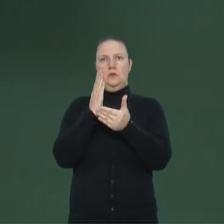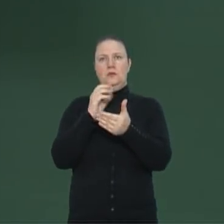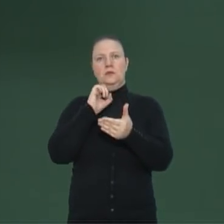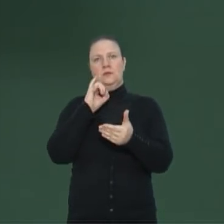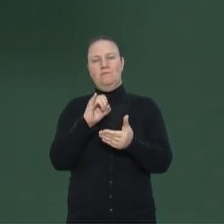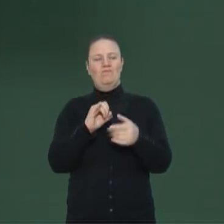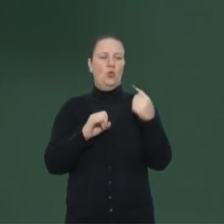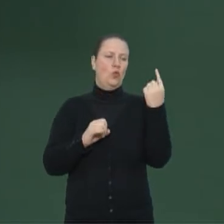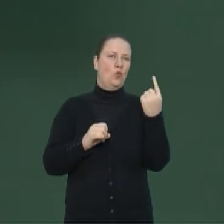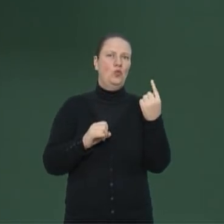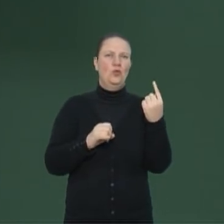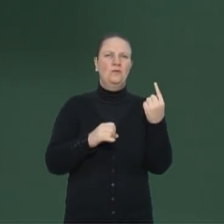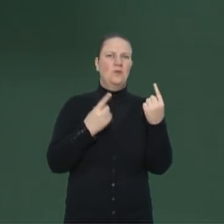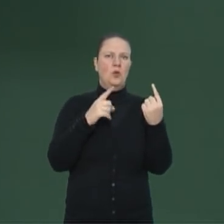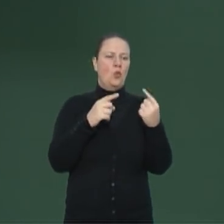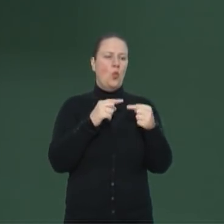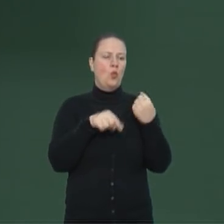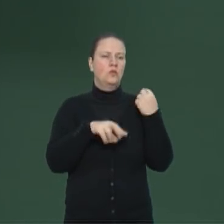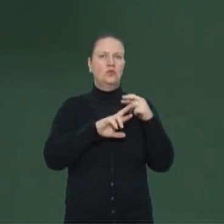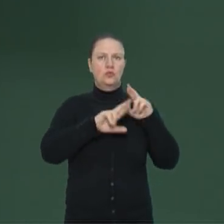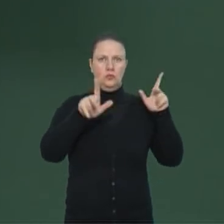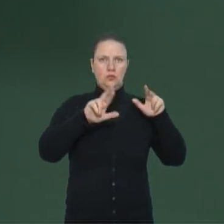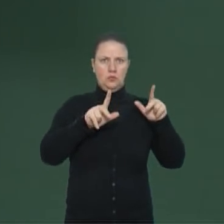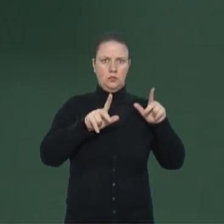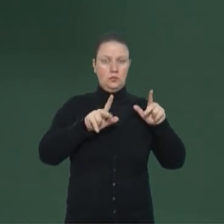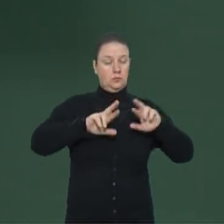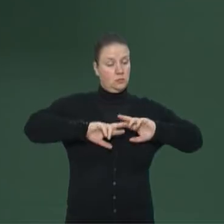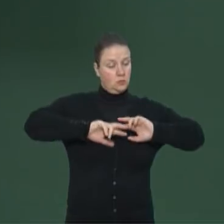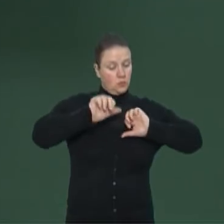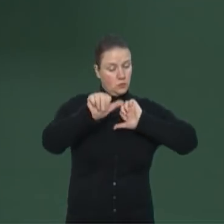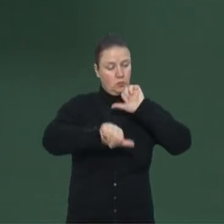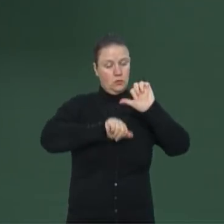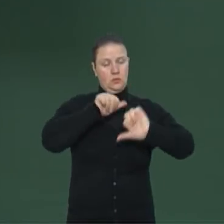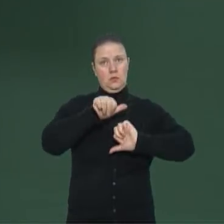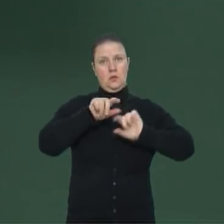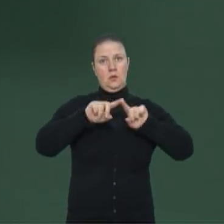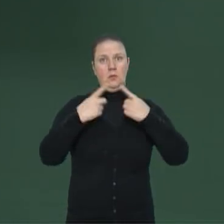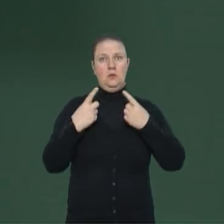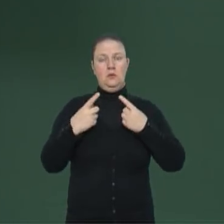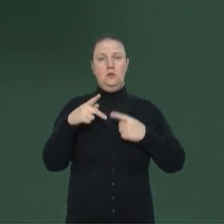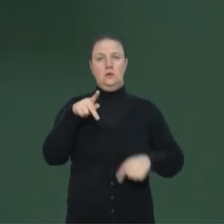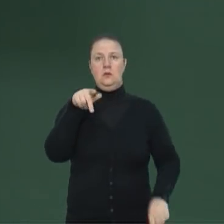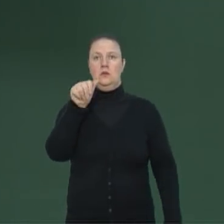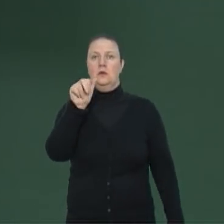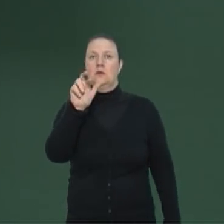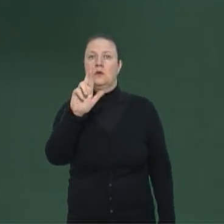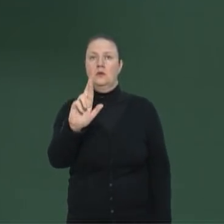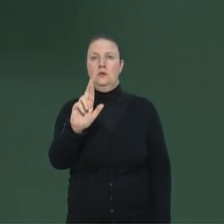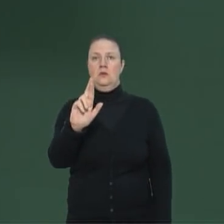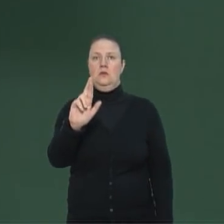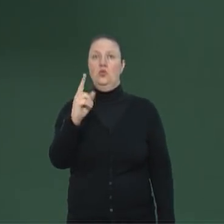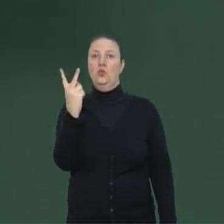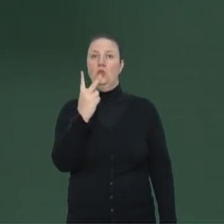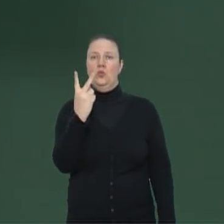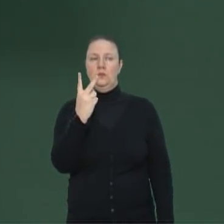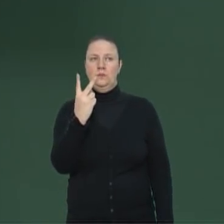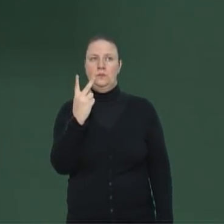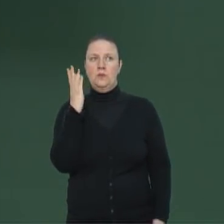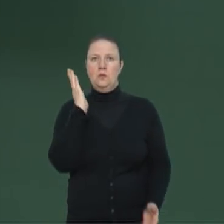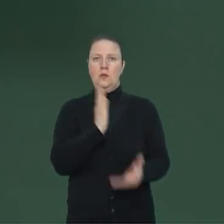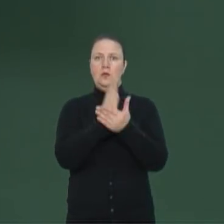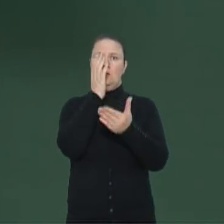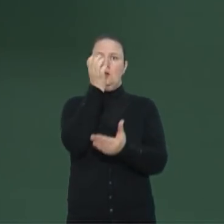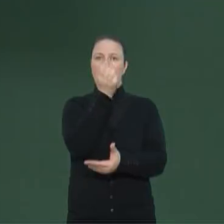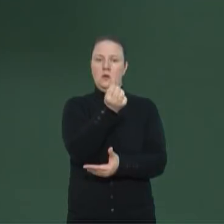for 1, aí é outra história. Mas se o A for 1, beleza. O A é 1. Aqui é par, beleza. Se é par, pega a metade. Qual que é a metade de